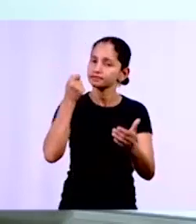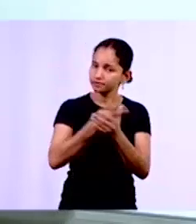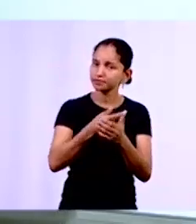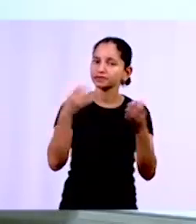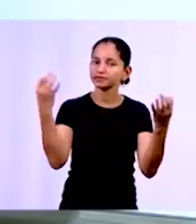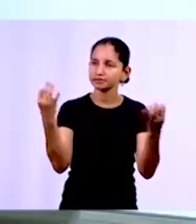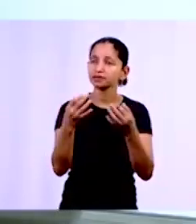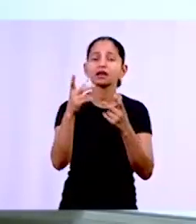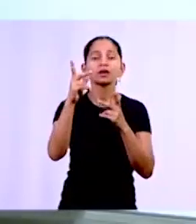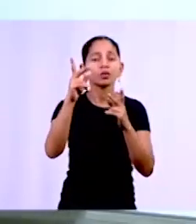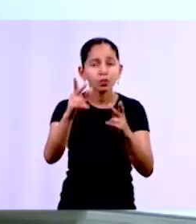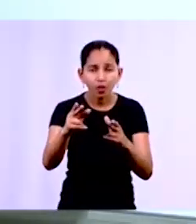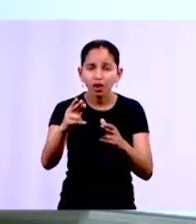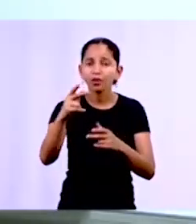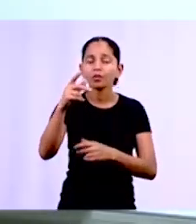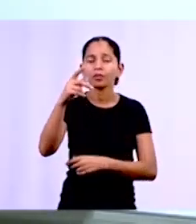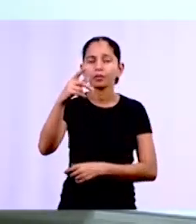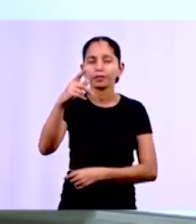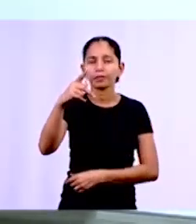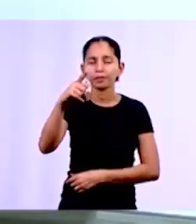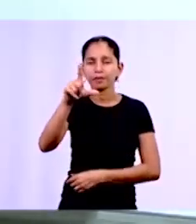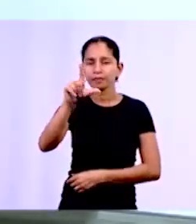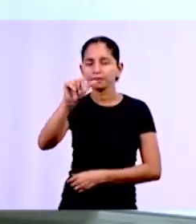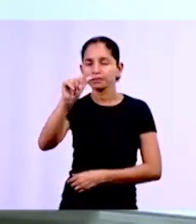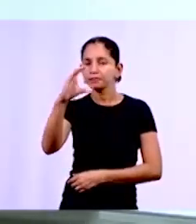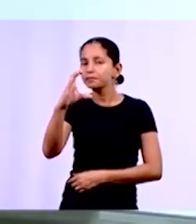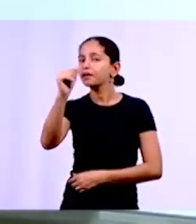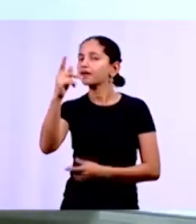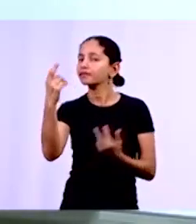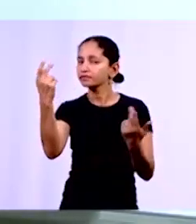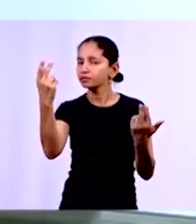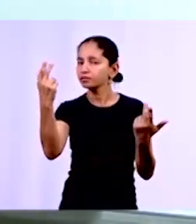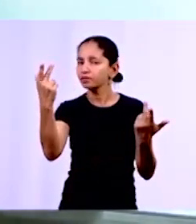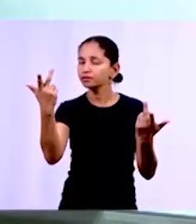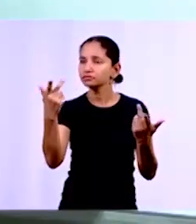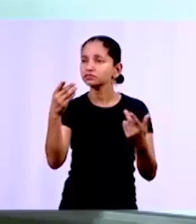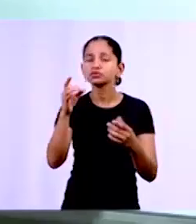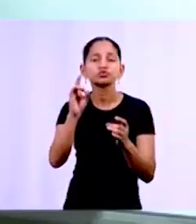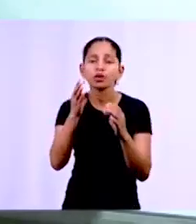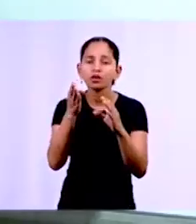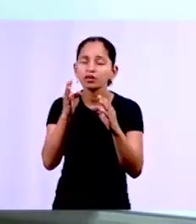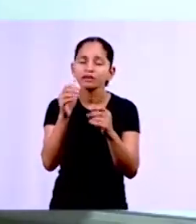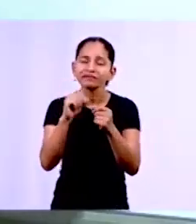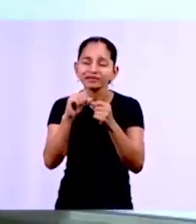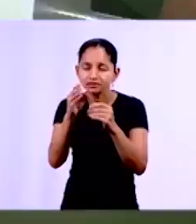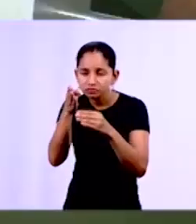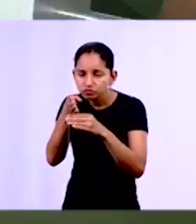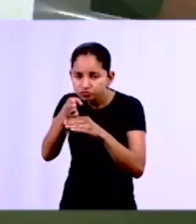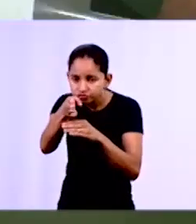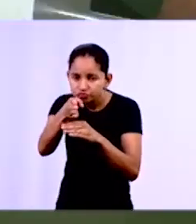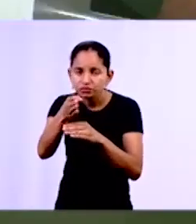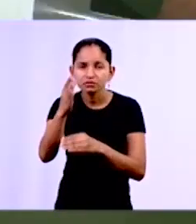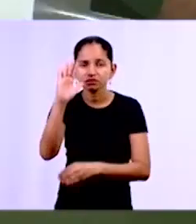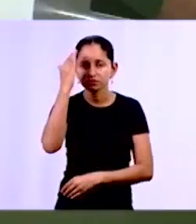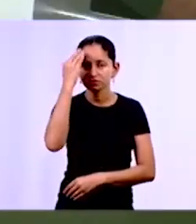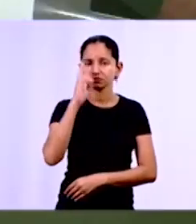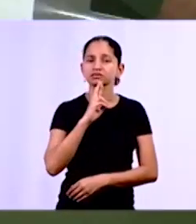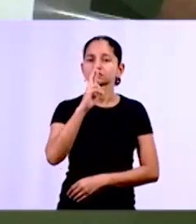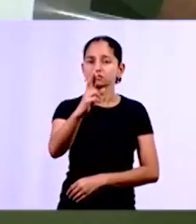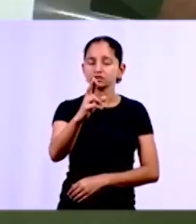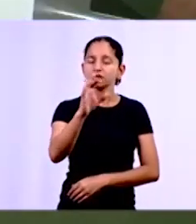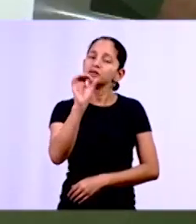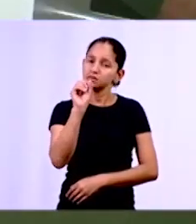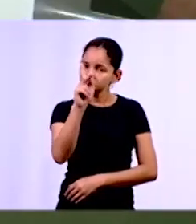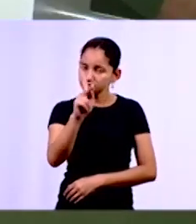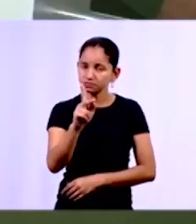que é uma placa desse tamanho, um pouquinho mais grossa, que você espeta, né? Espero que tenha respondido. Gente, vocês